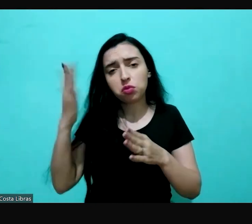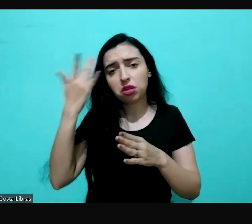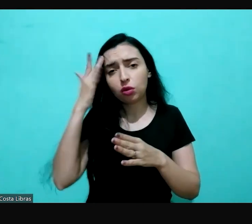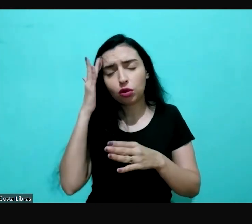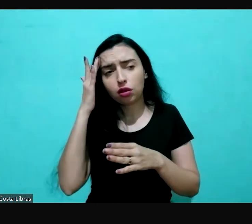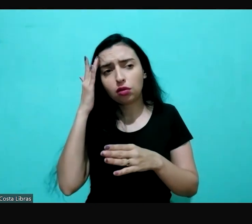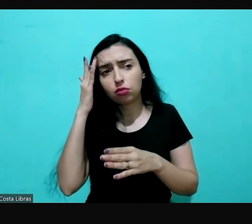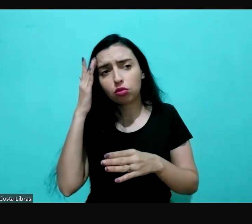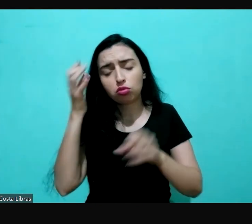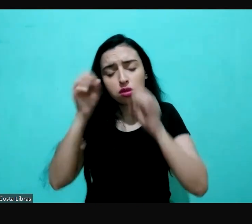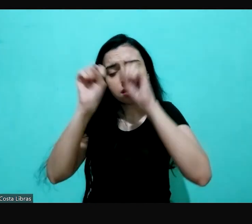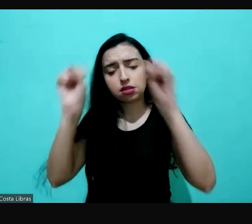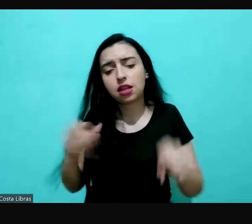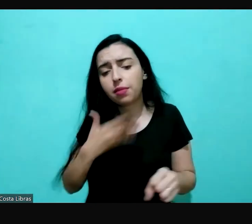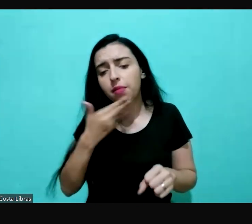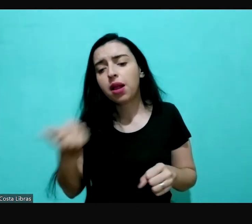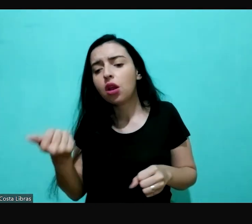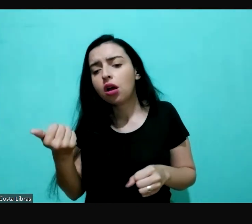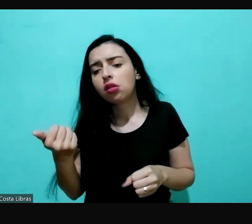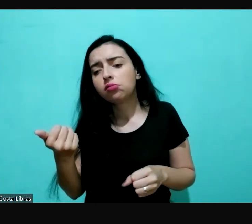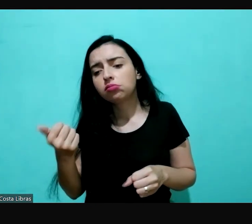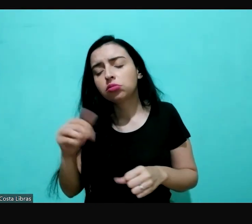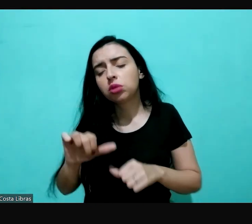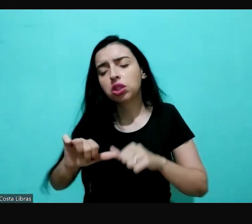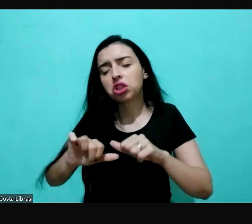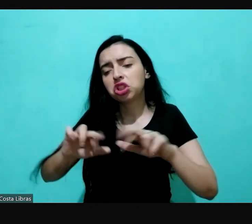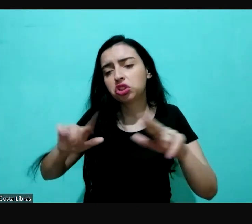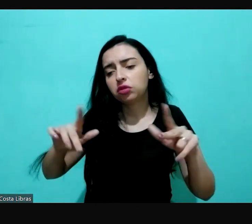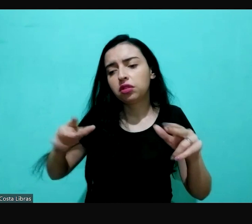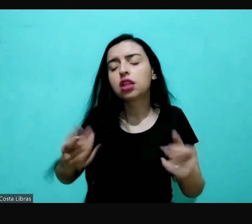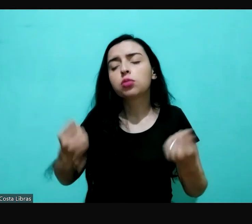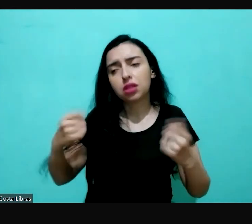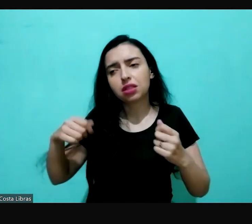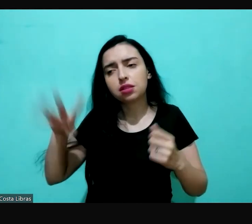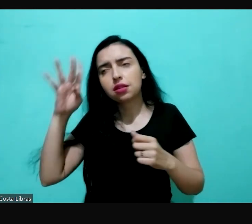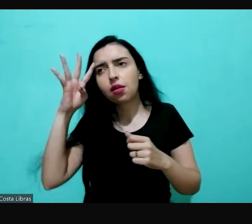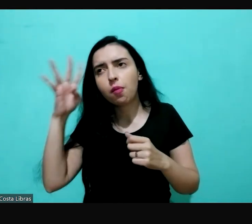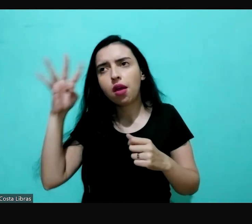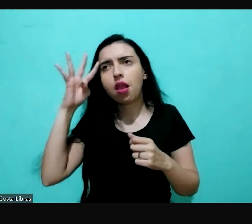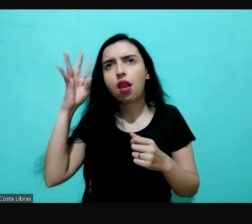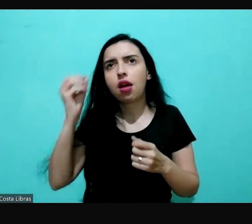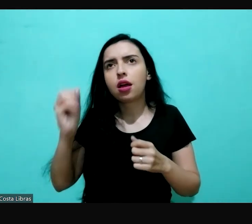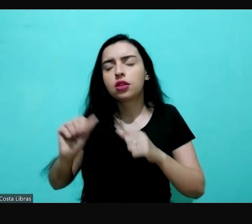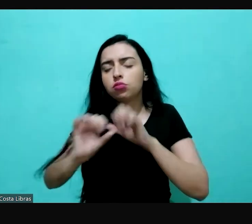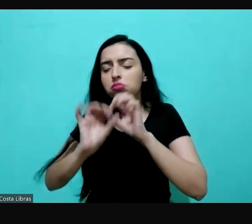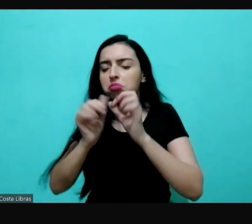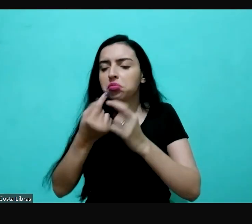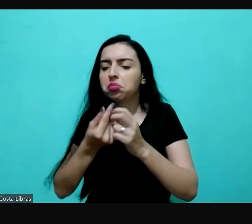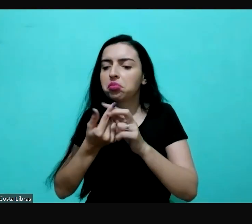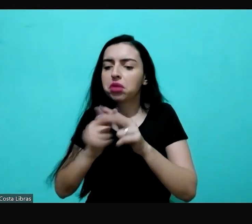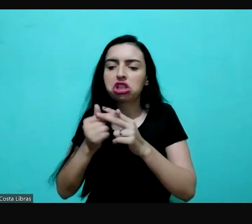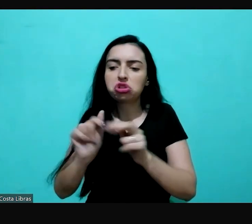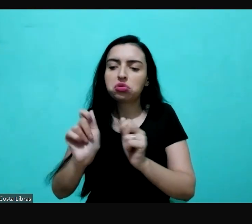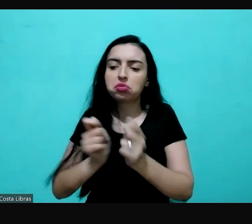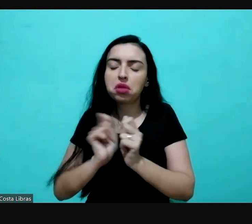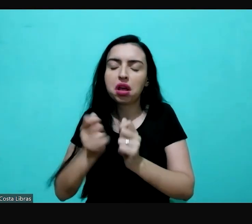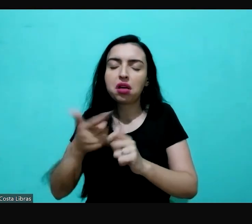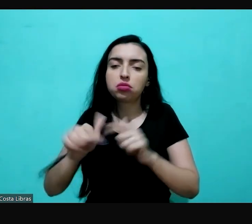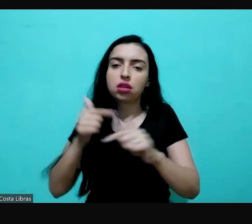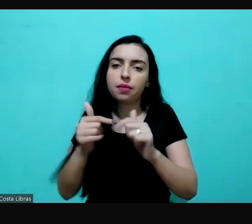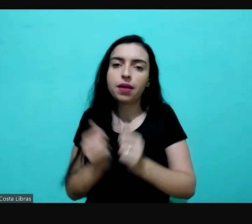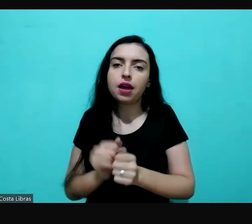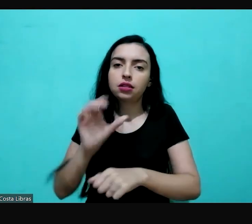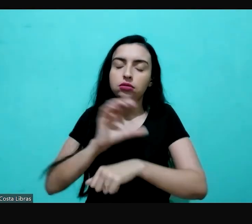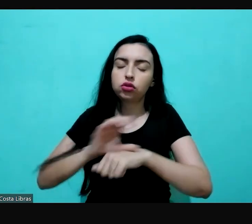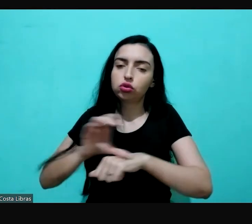nisso", mas outras vezes, né, permite reflexões para nós aperfeiçoar, inclusive, Uhum. o nosso trabalho de acadêmico,